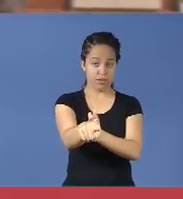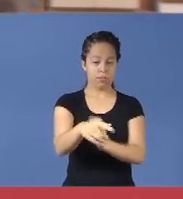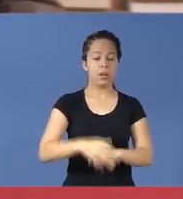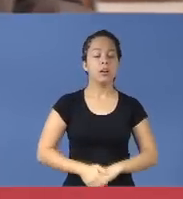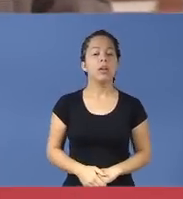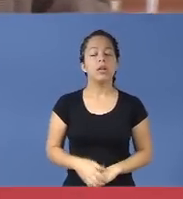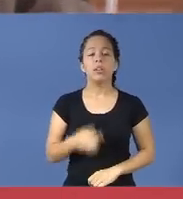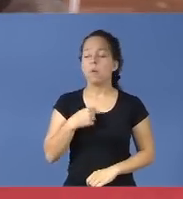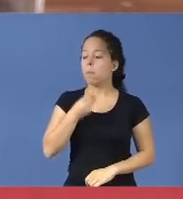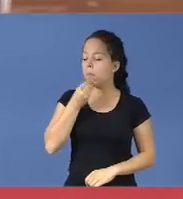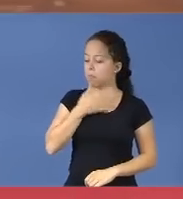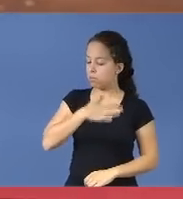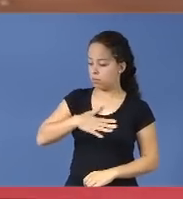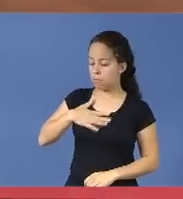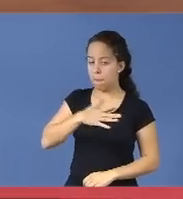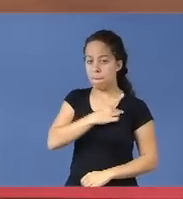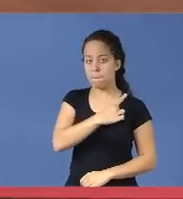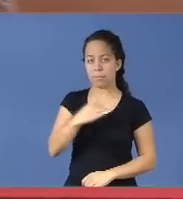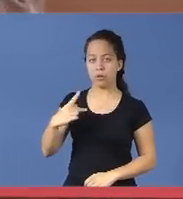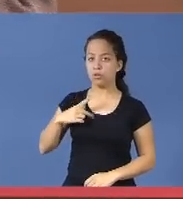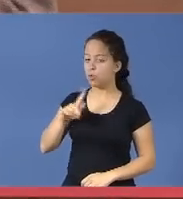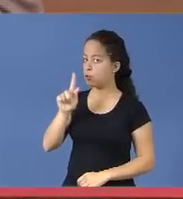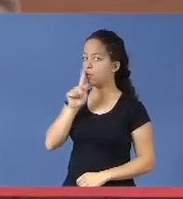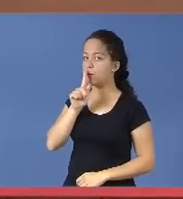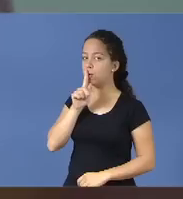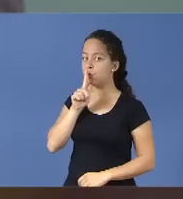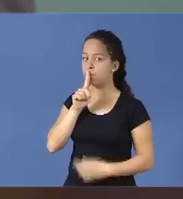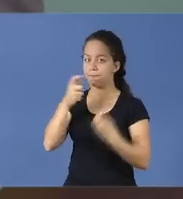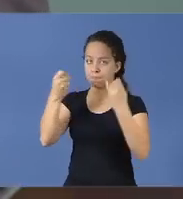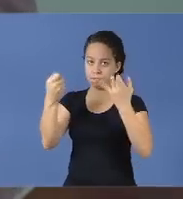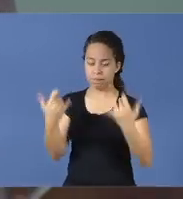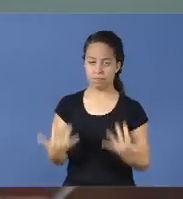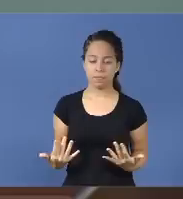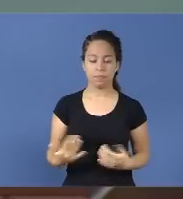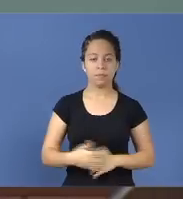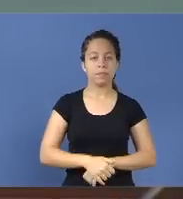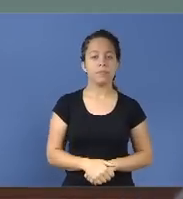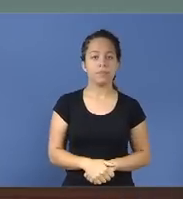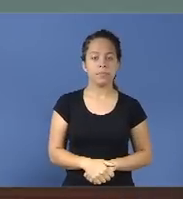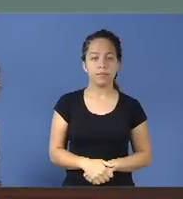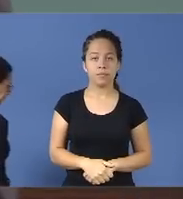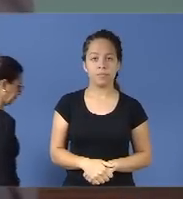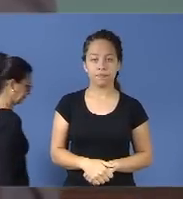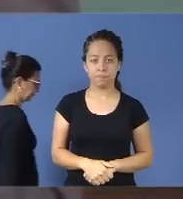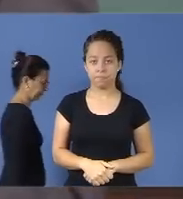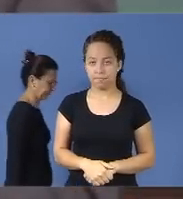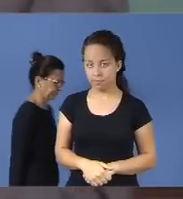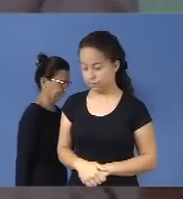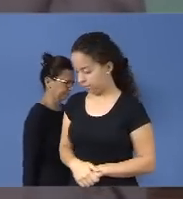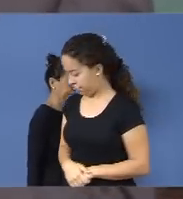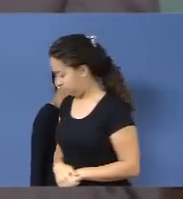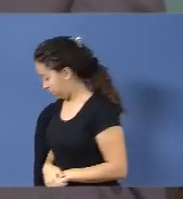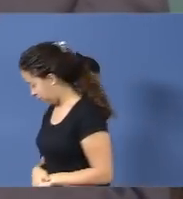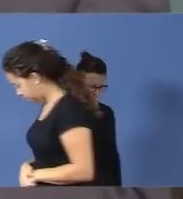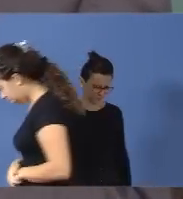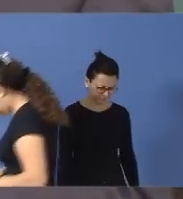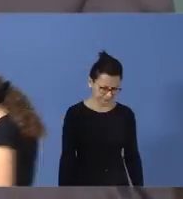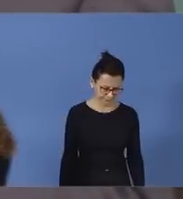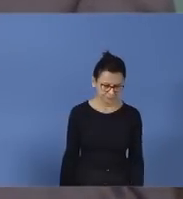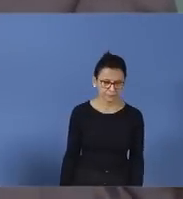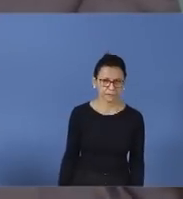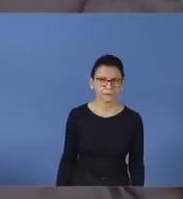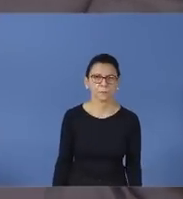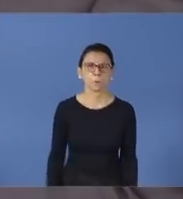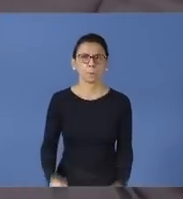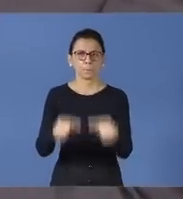Gostaria que o pastor Gilson formulasse. Esta última pergunta, irmãos, está mais relacionada à situação da